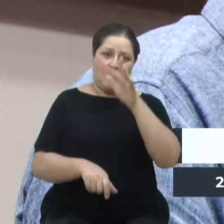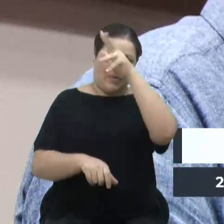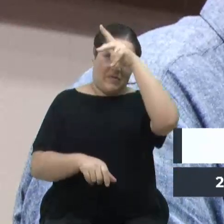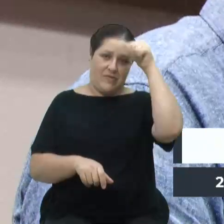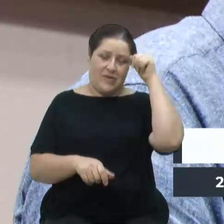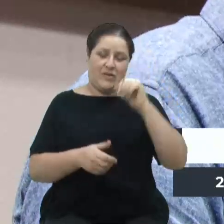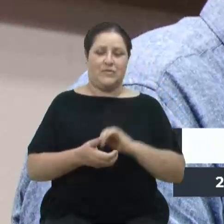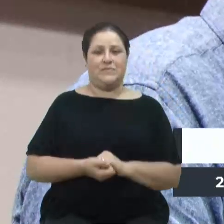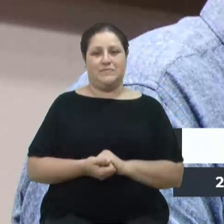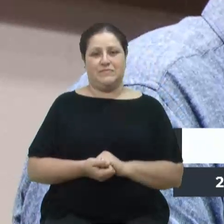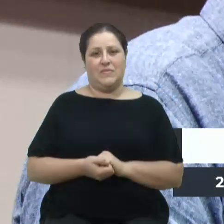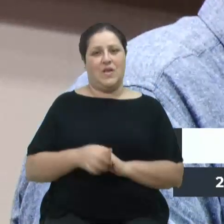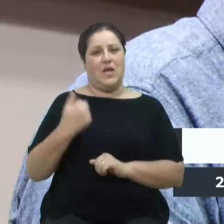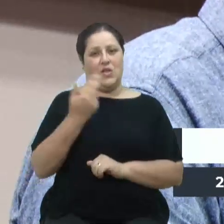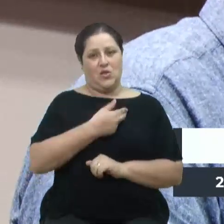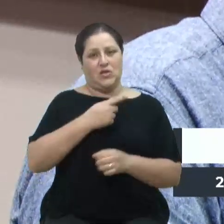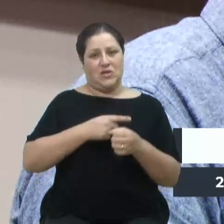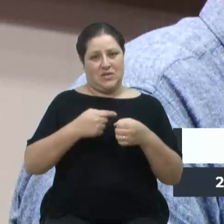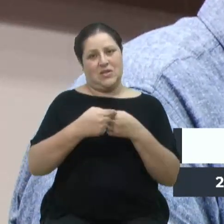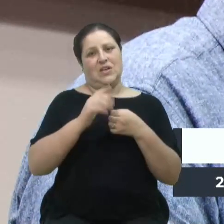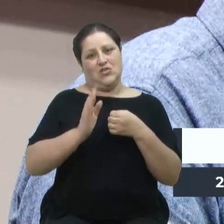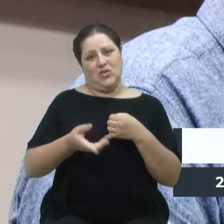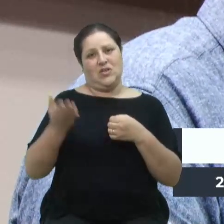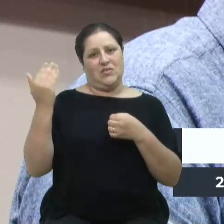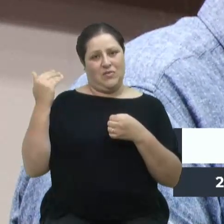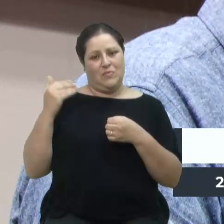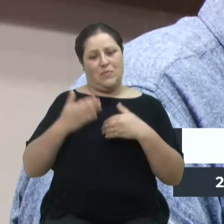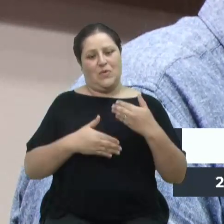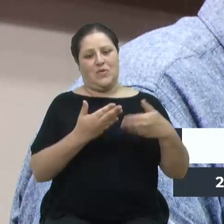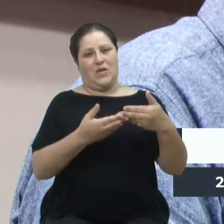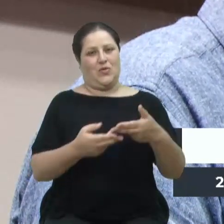A nossa cidade já passou por um processo bem traumático.